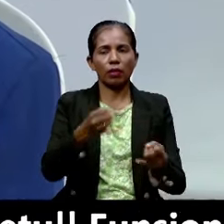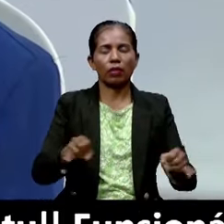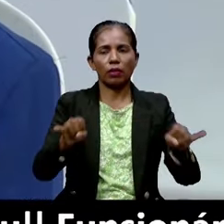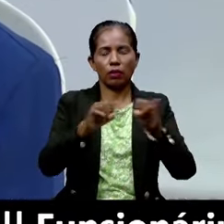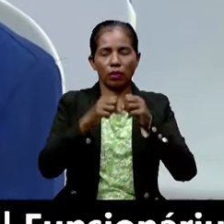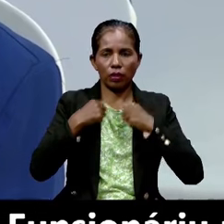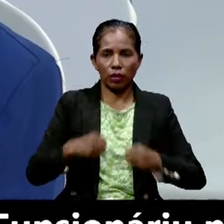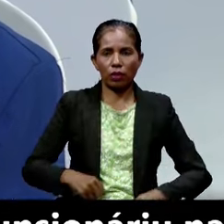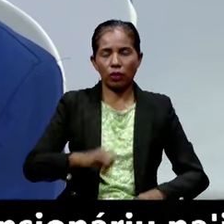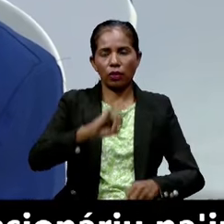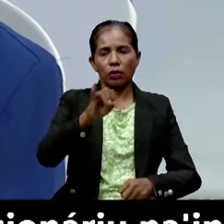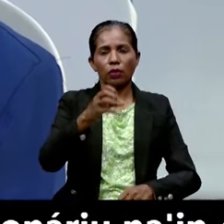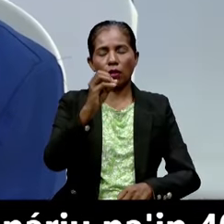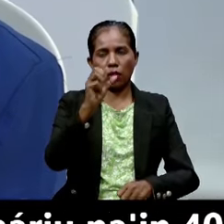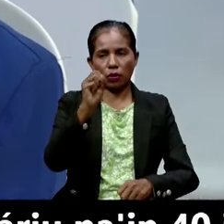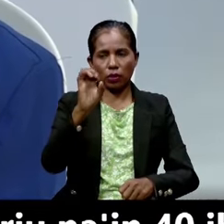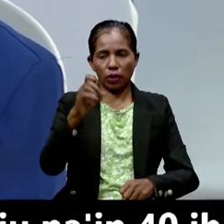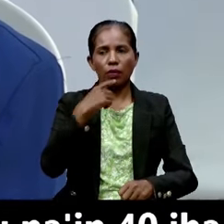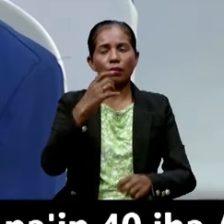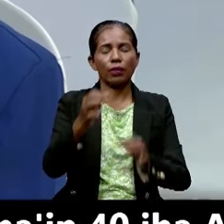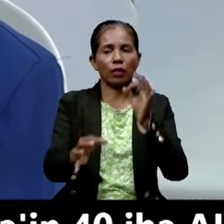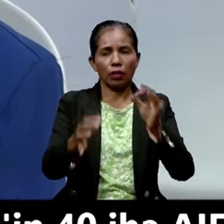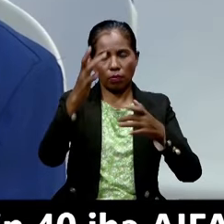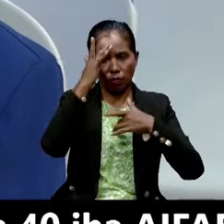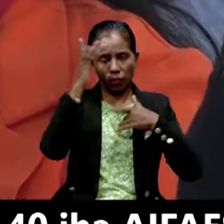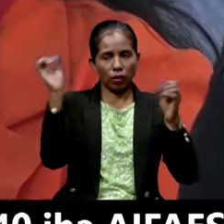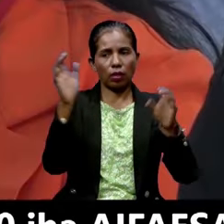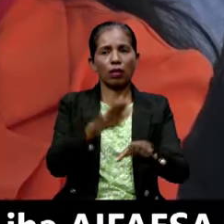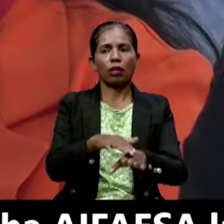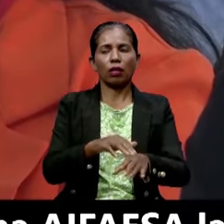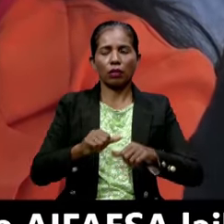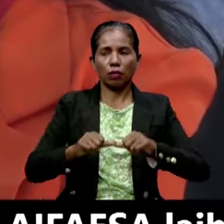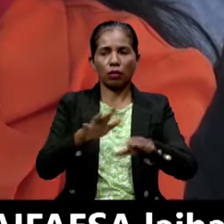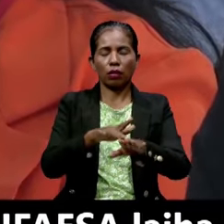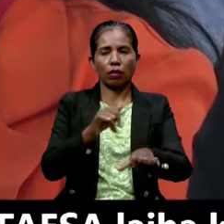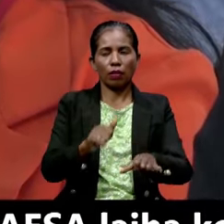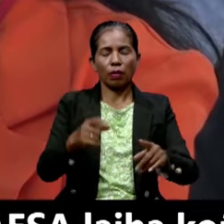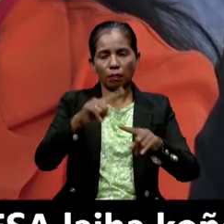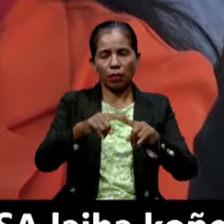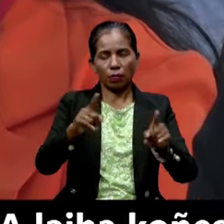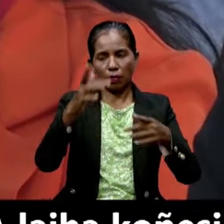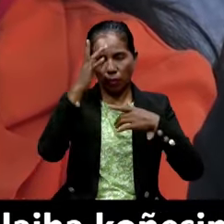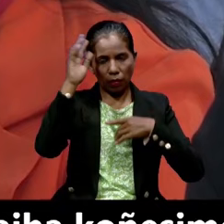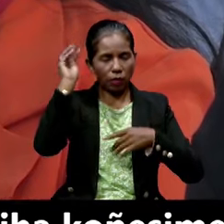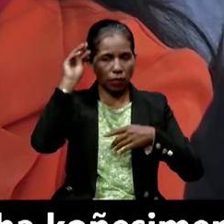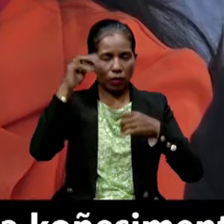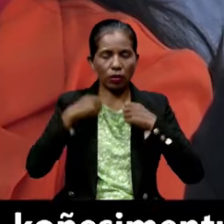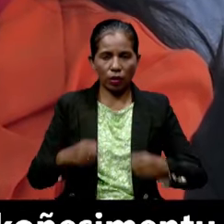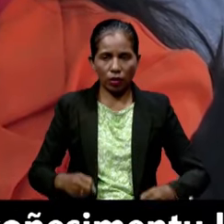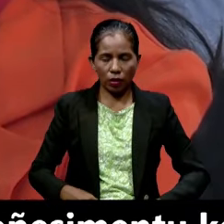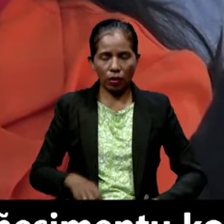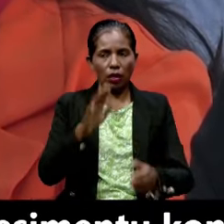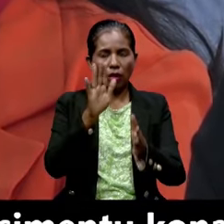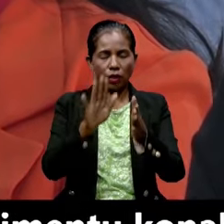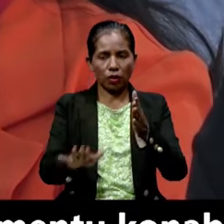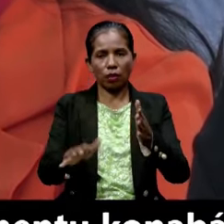Institucional Saúde, José dos Reis Magno Hateten, mas que moras Lahadait continua a se arreilaran, mas bem moras balo Ministério Saúde consegue eliminar